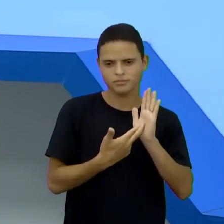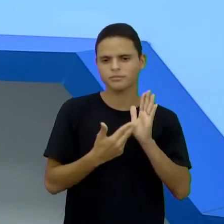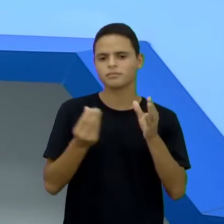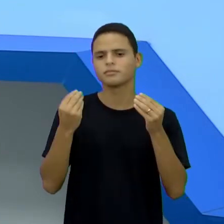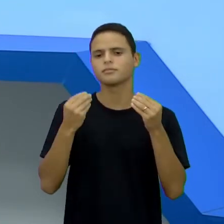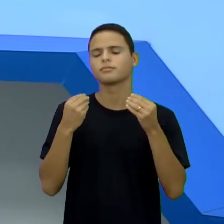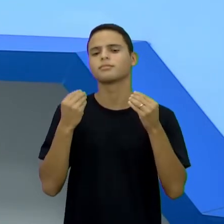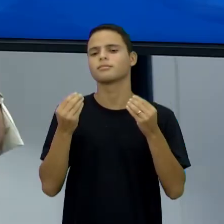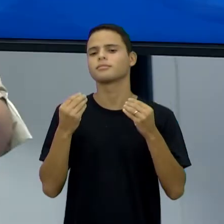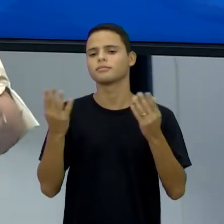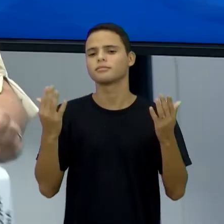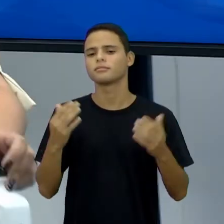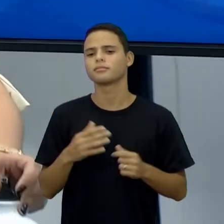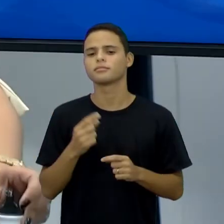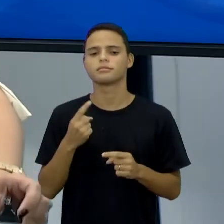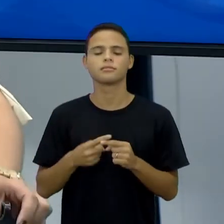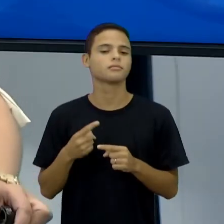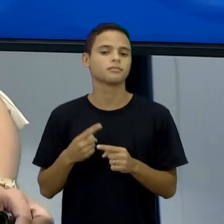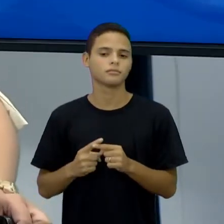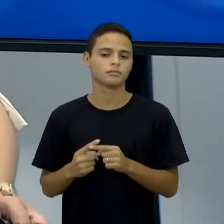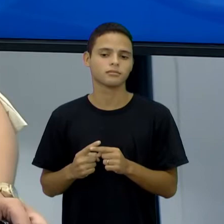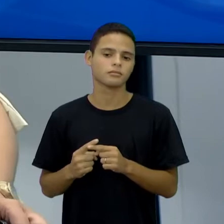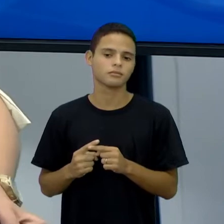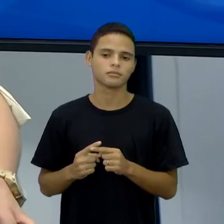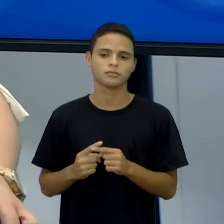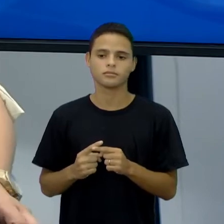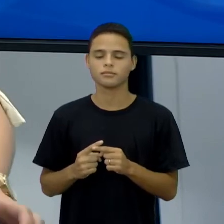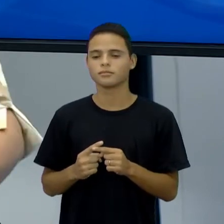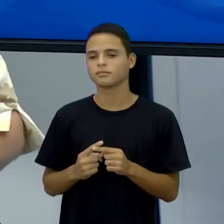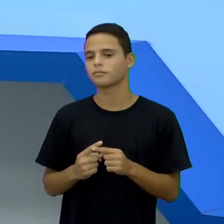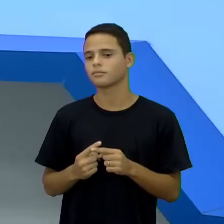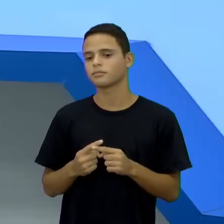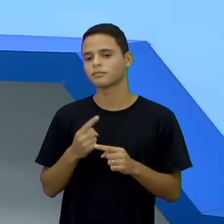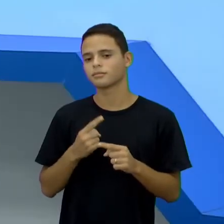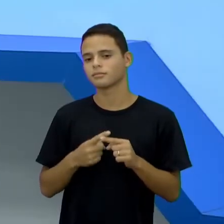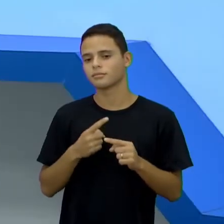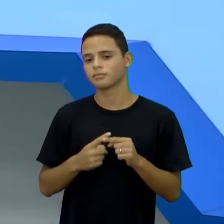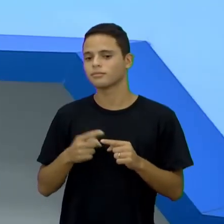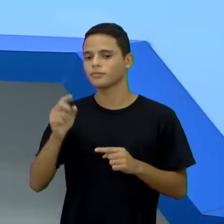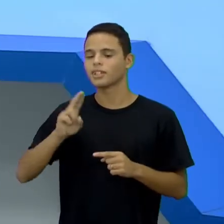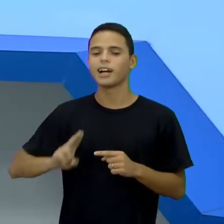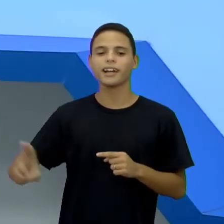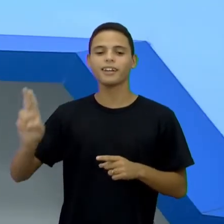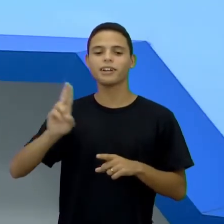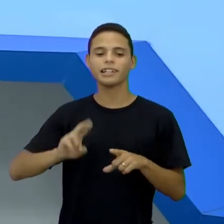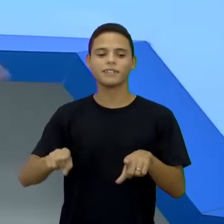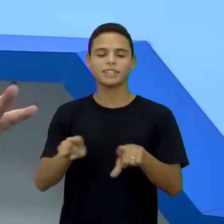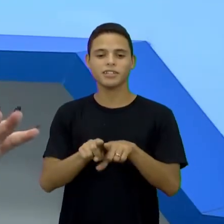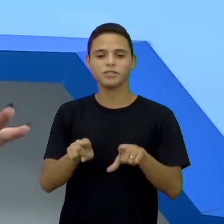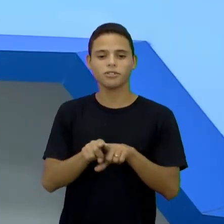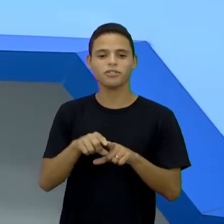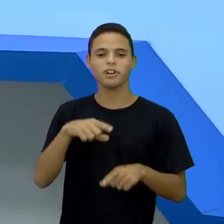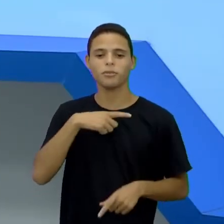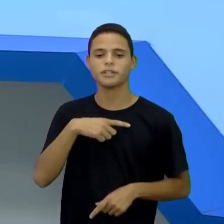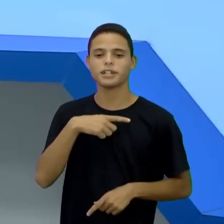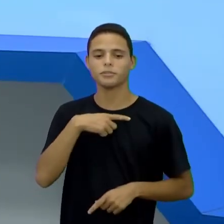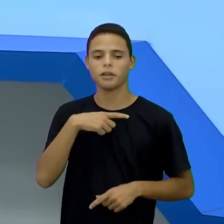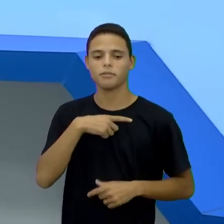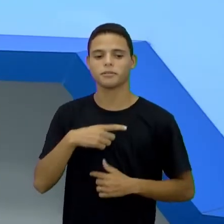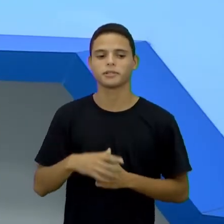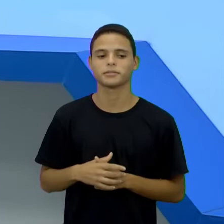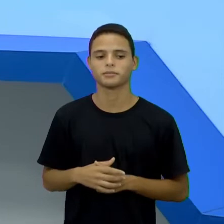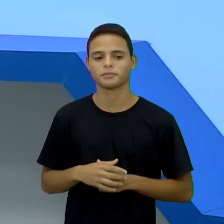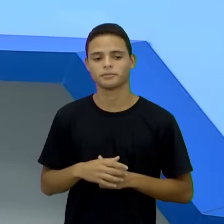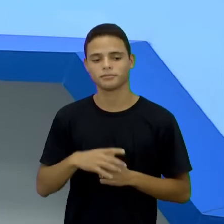tô fazendo? Mas pra quê? Porque pra quando, quê? onde, com que propósito? Se você me explica, eu faço. Tipo, eu não tenho essa questão de, não vou fazer. Mas eu tenho